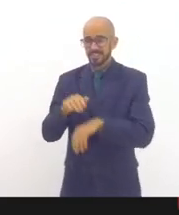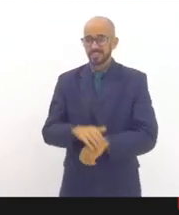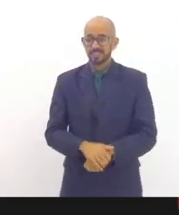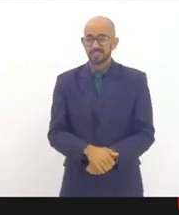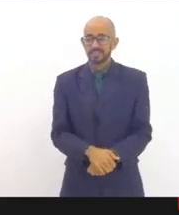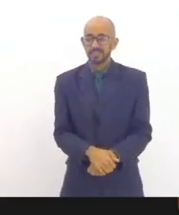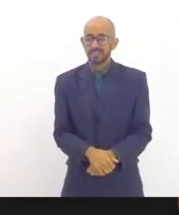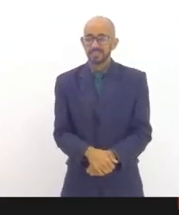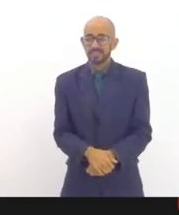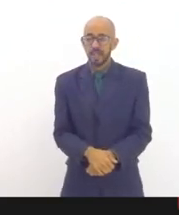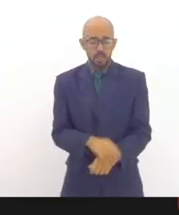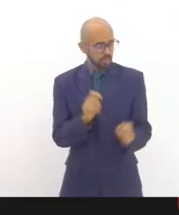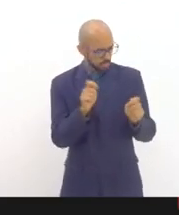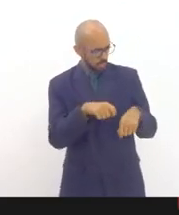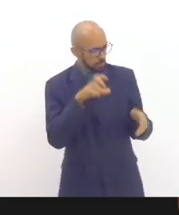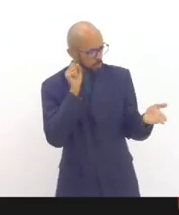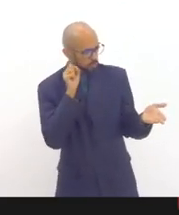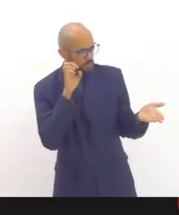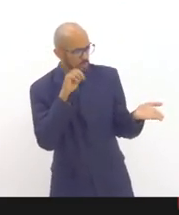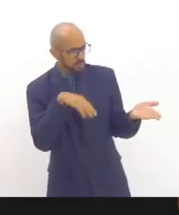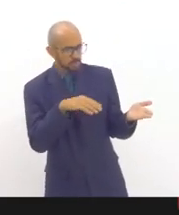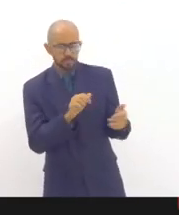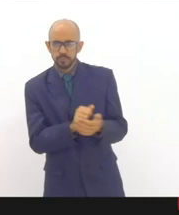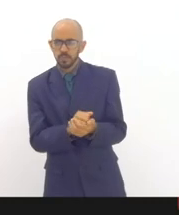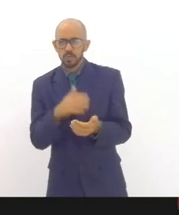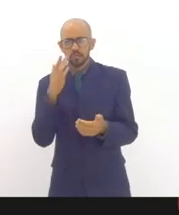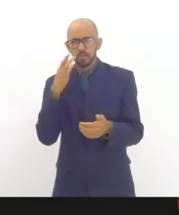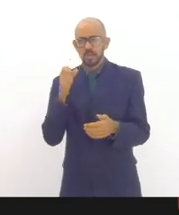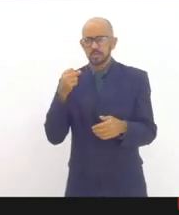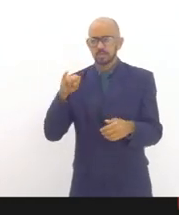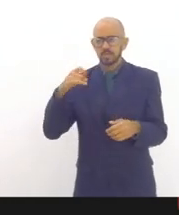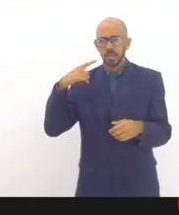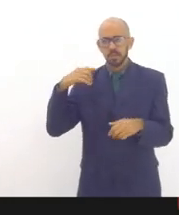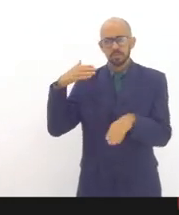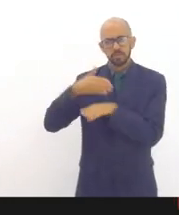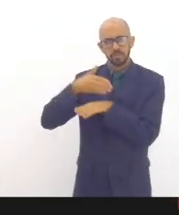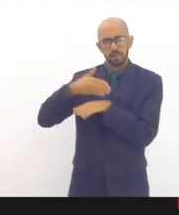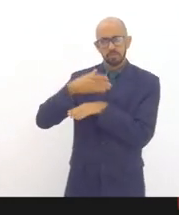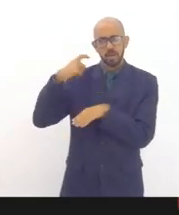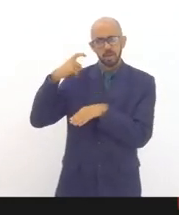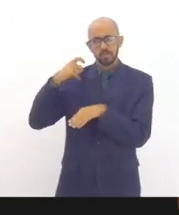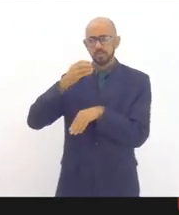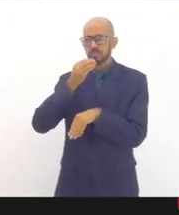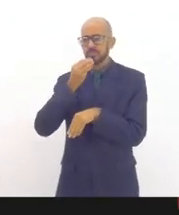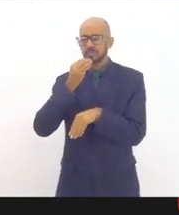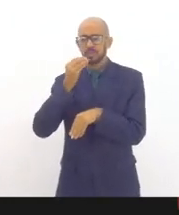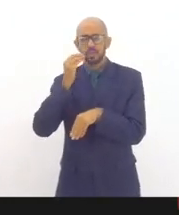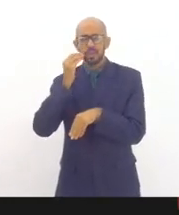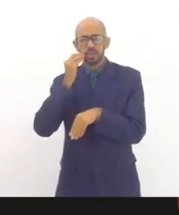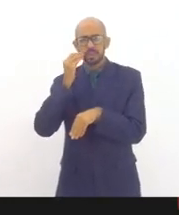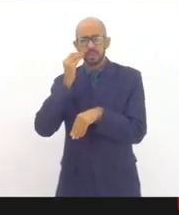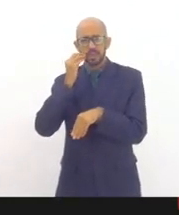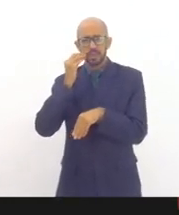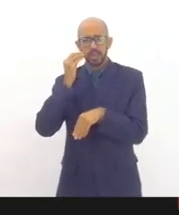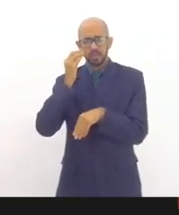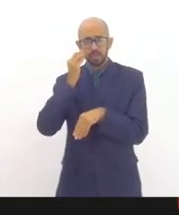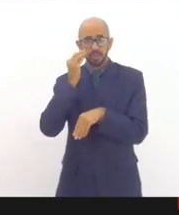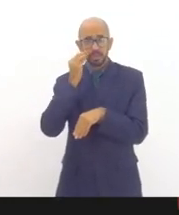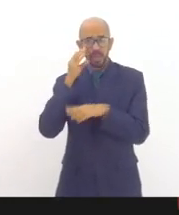Madureira. Não sei se está vazando, mas vou tentar aqui ser o mais breve possível. Né?